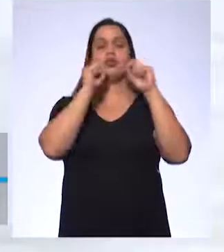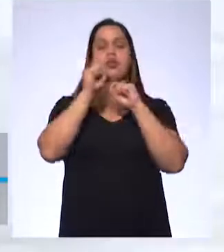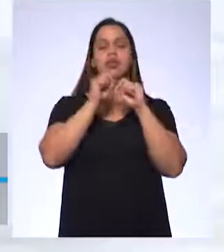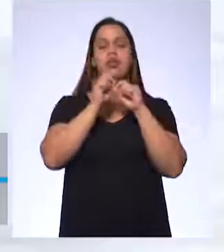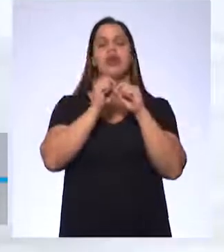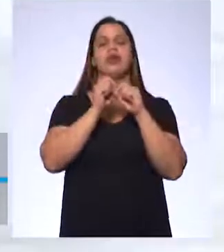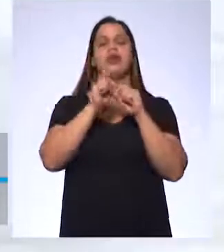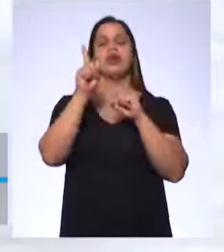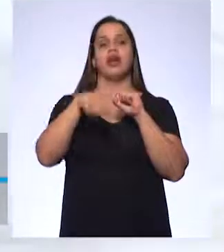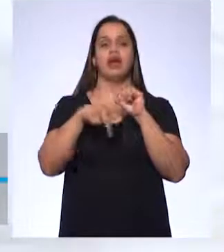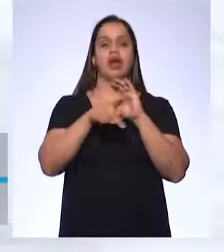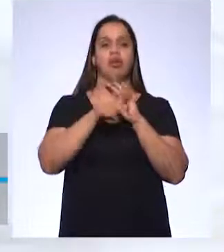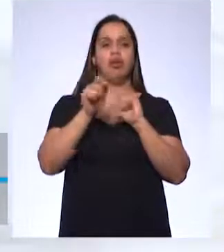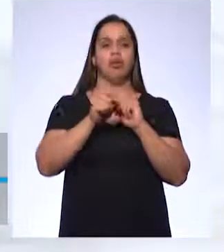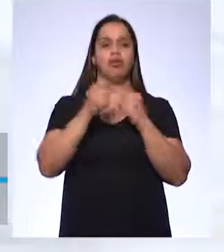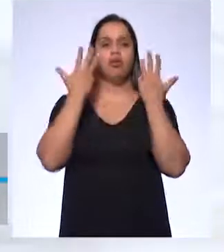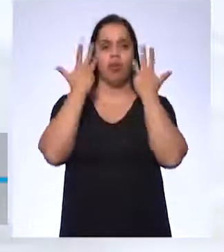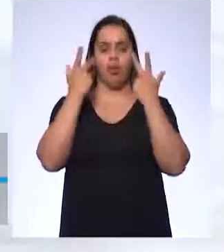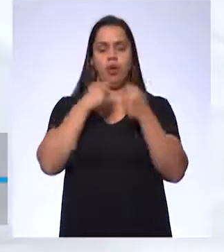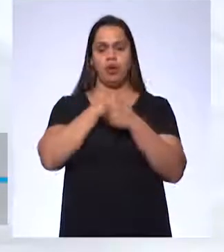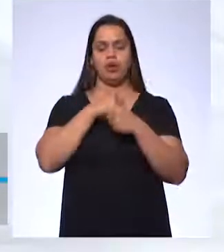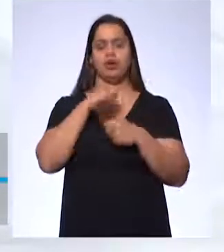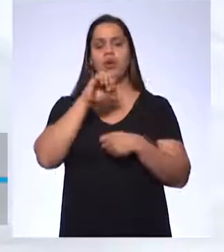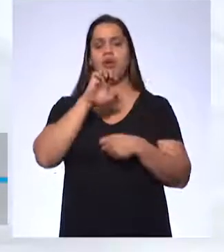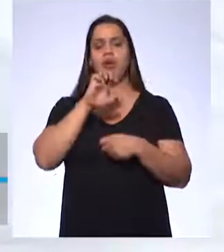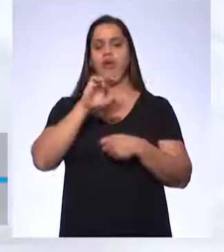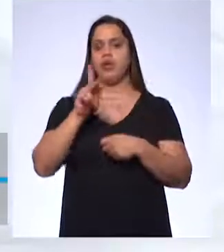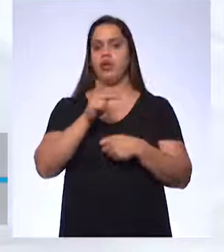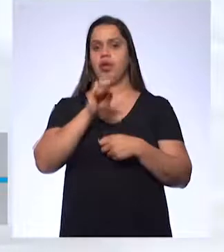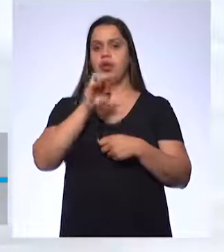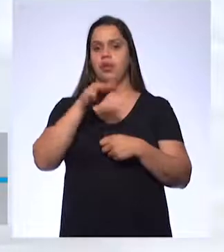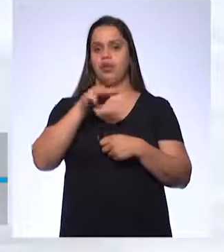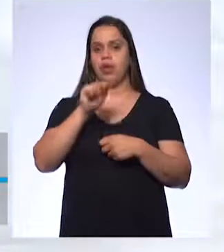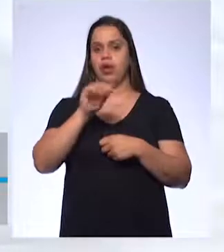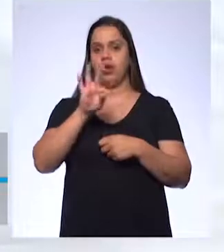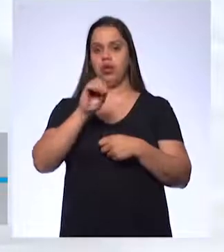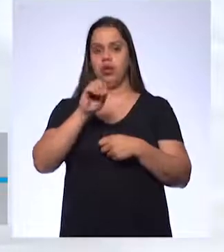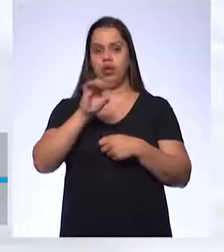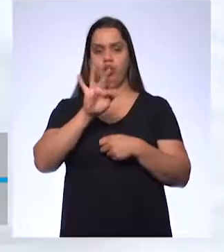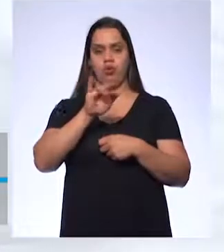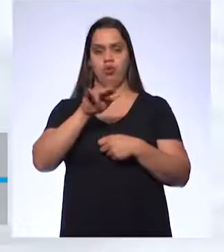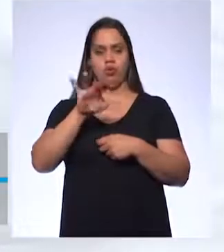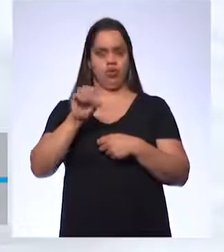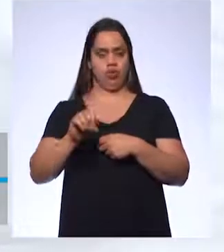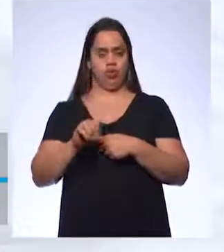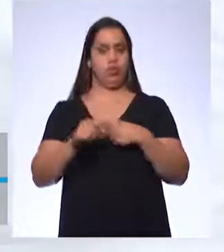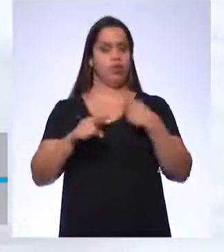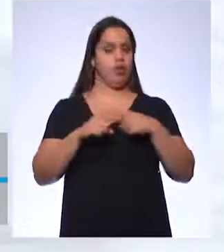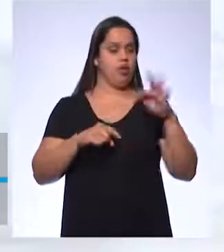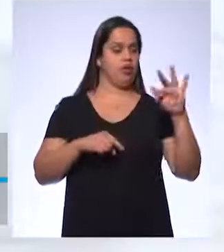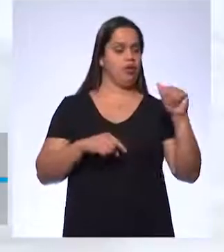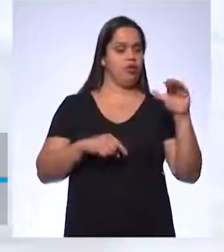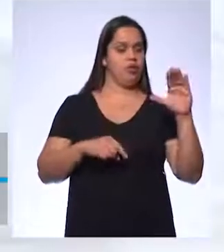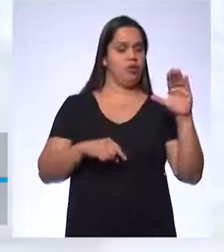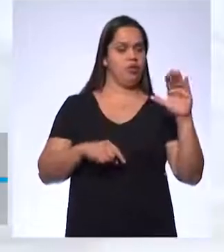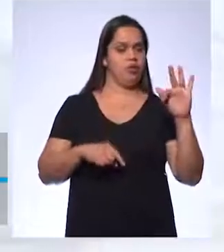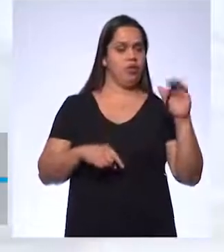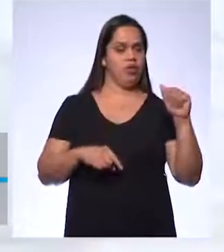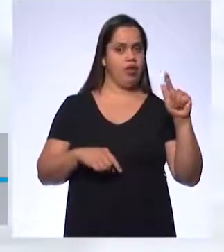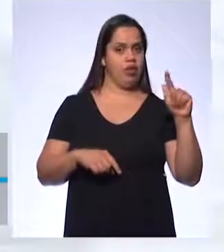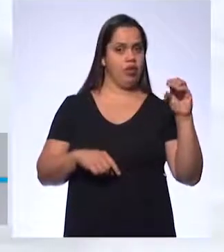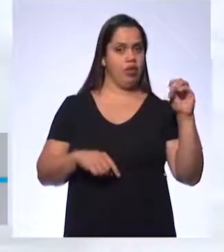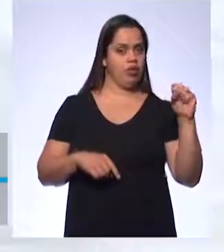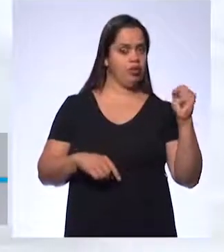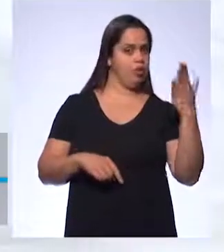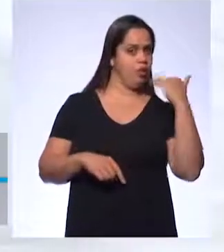um hematófago. O que é isso? Fagos, lembra que é comer? Eu acabei de falar da fagocidose. Fagos é comer. Hemato é sangue.